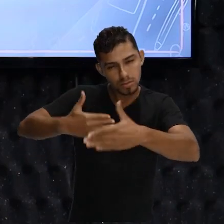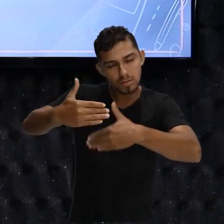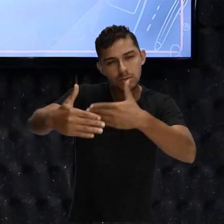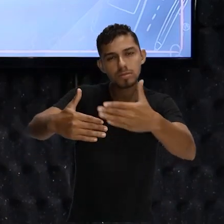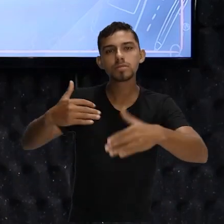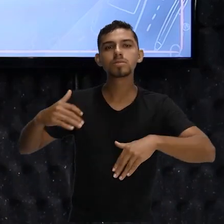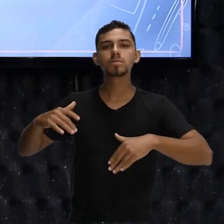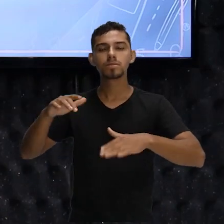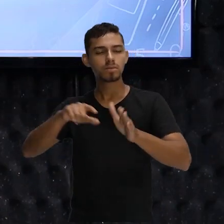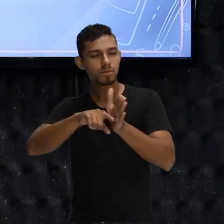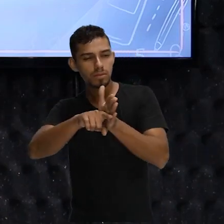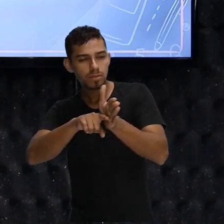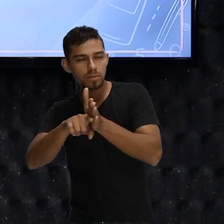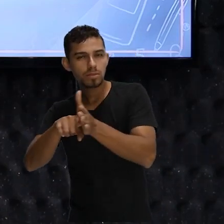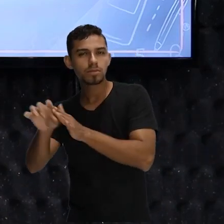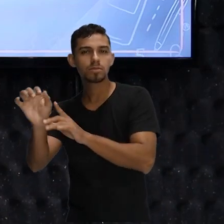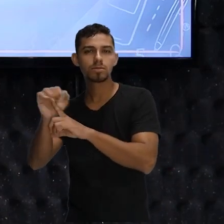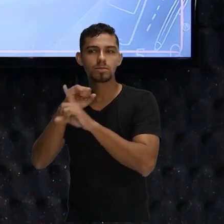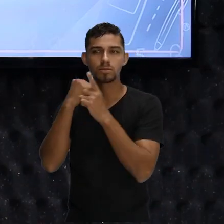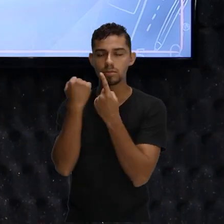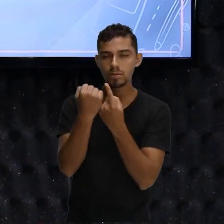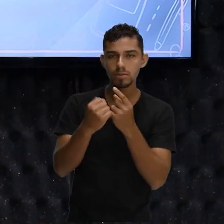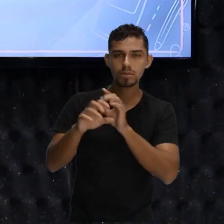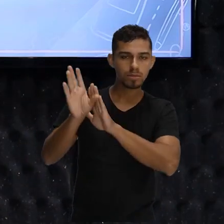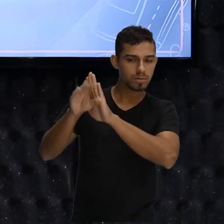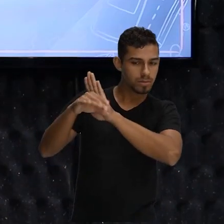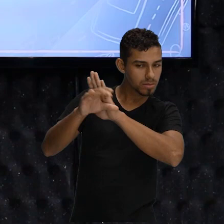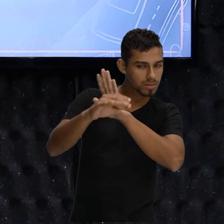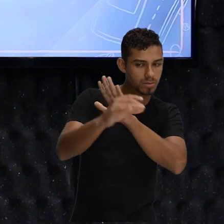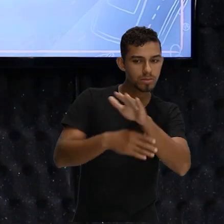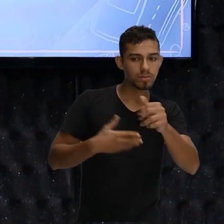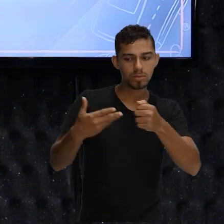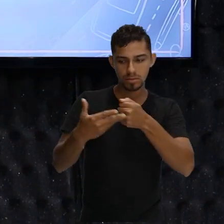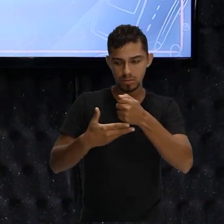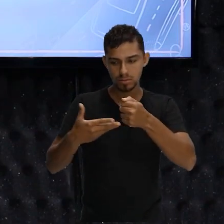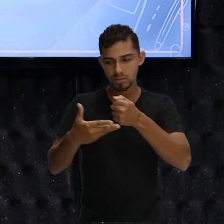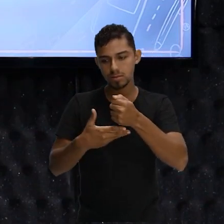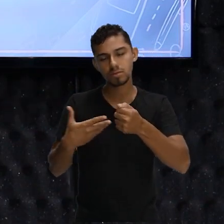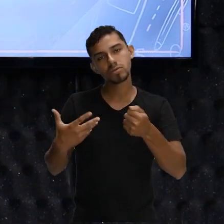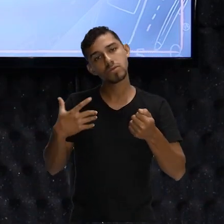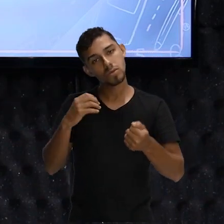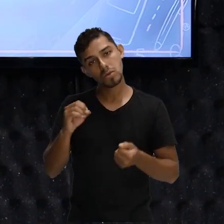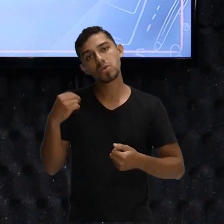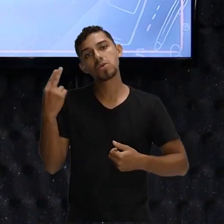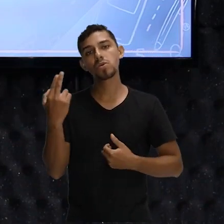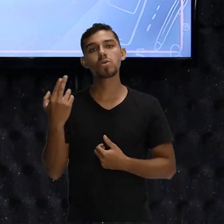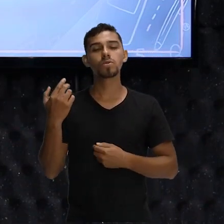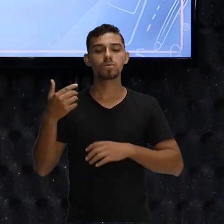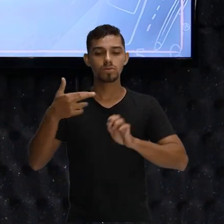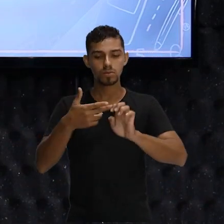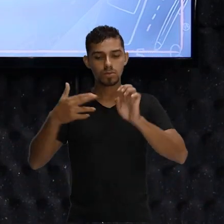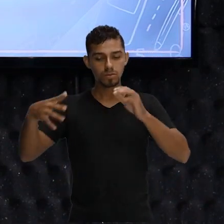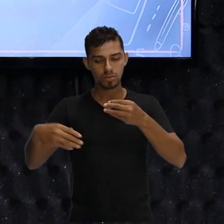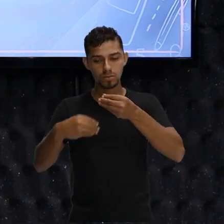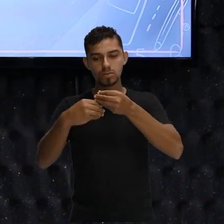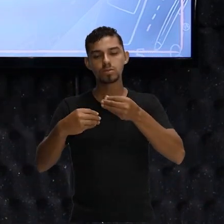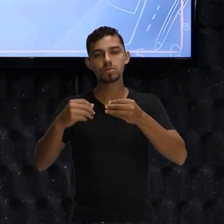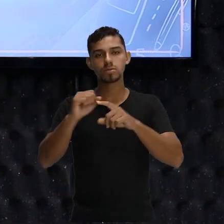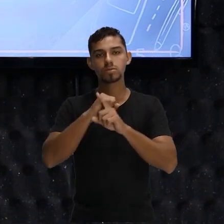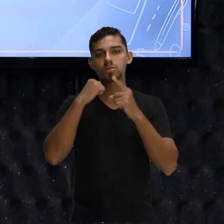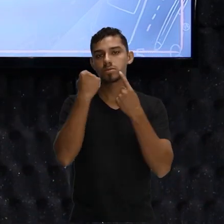análise sociológica, nos chamados conceitos básicos ou elementares de sociologia, que a